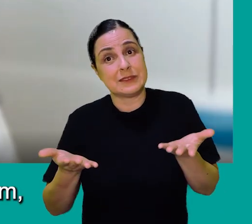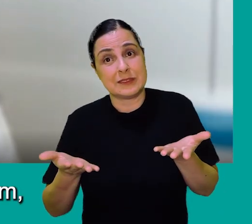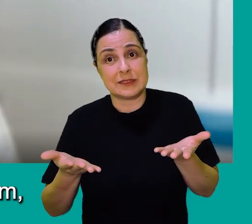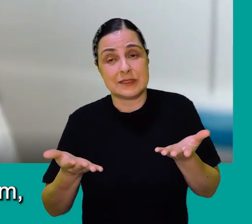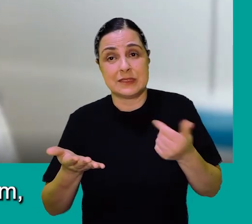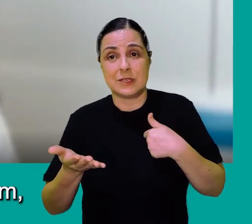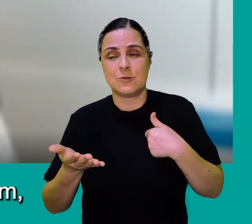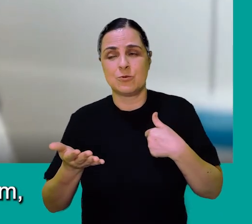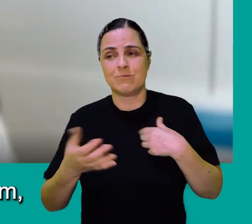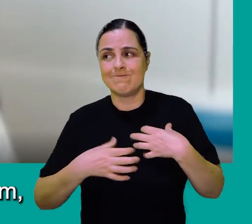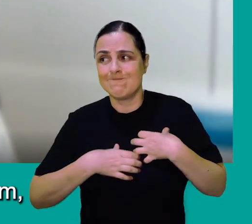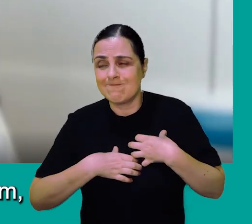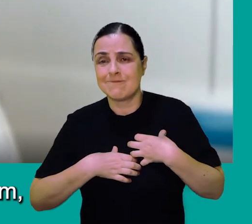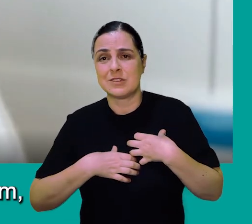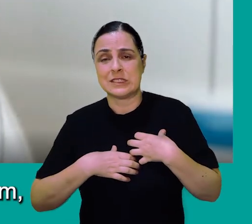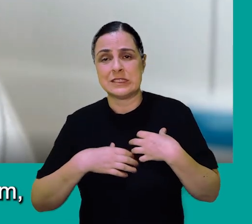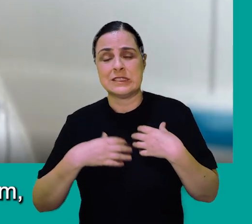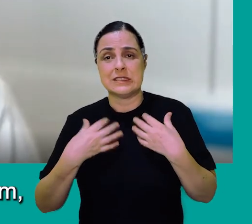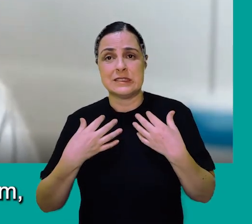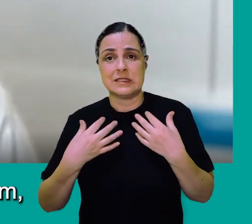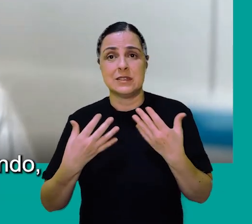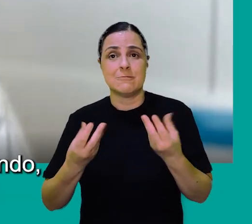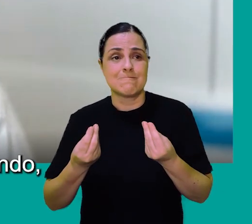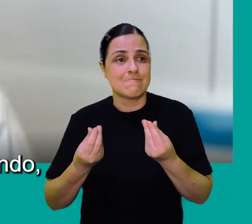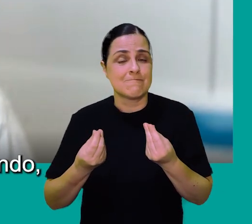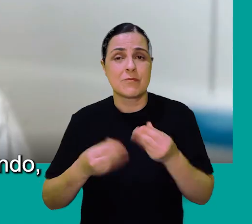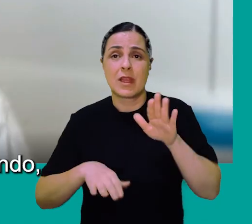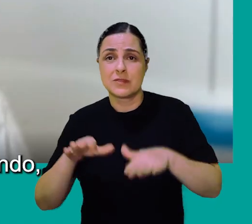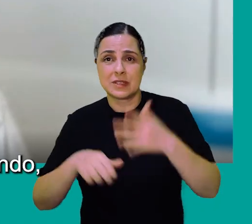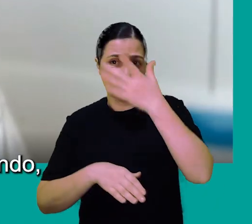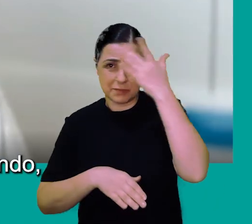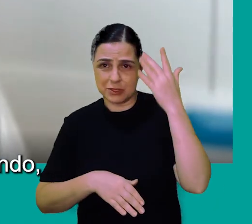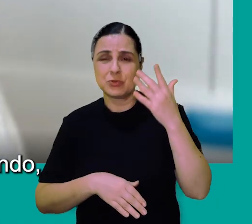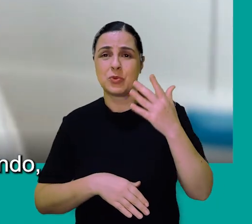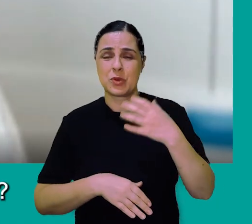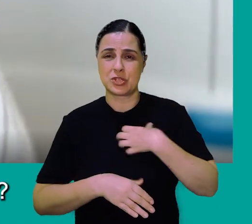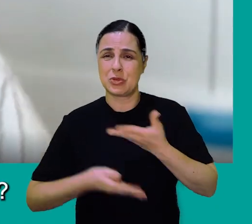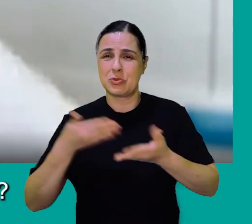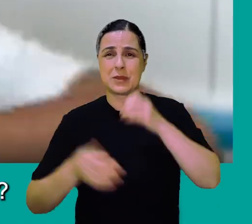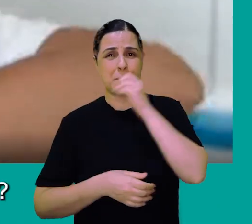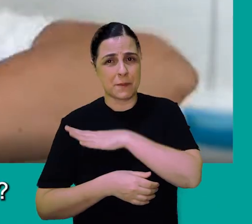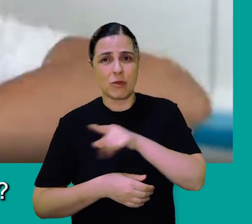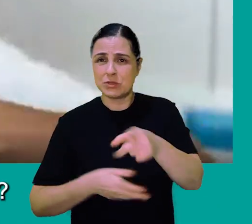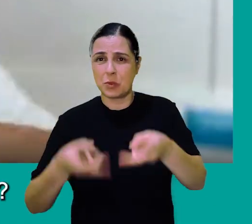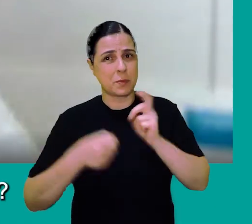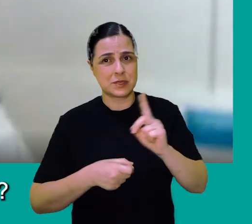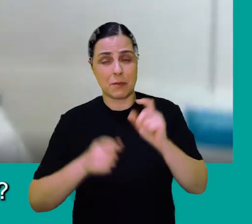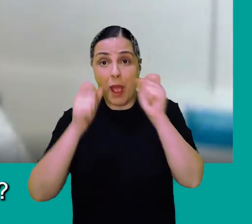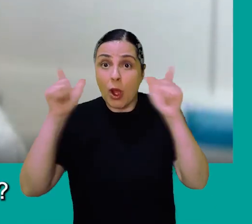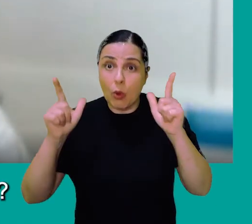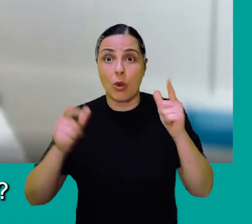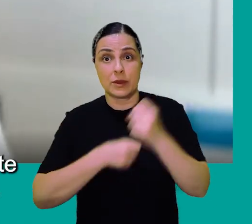Estou aqui me compadecendo com as pessoas que ainda cometem, mas não sabem que estão cometendo, mas do tipo, meu, tá na hora de acordar,